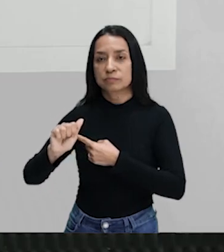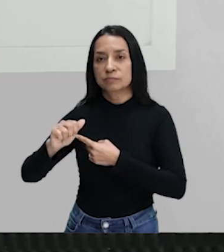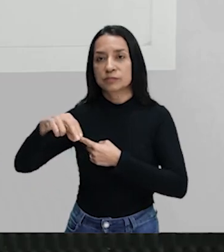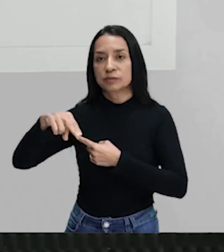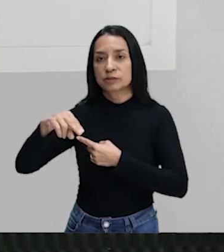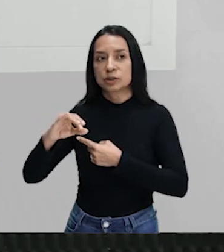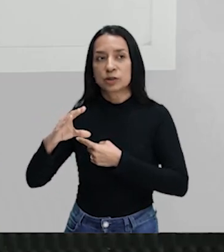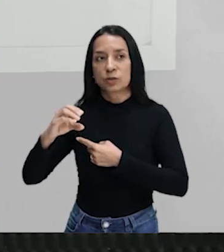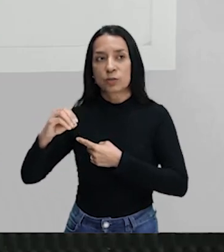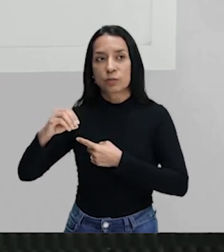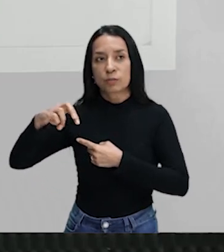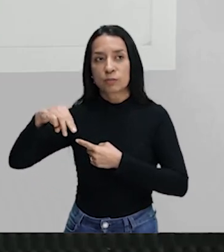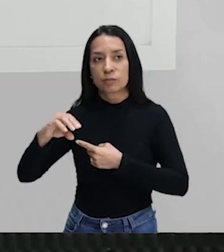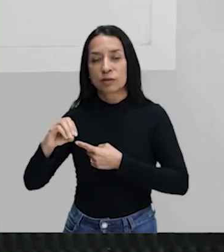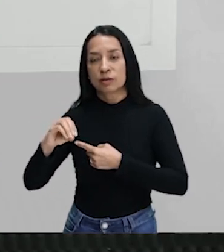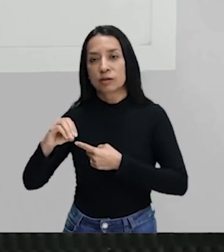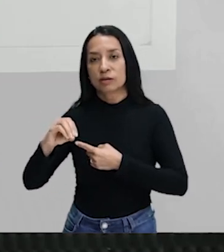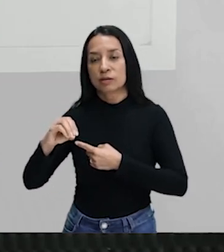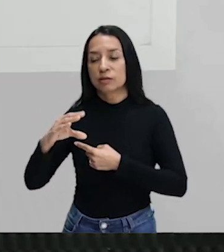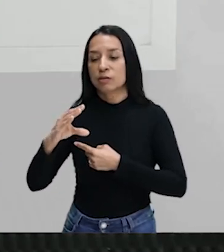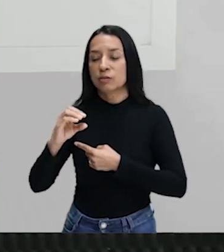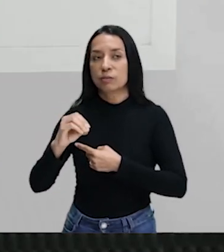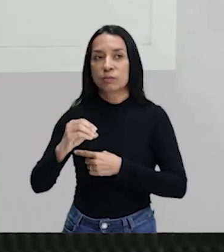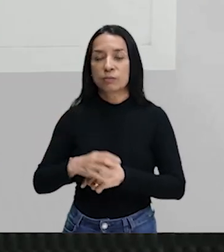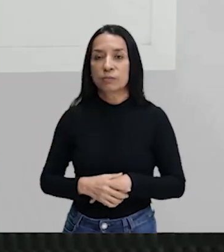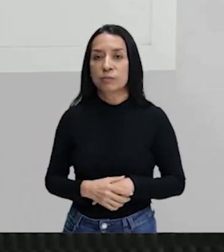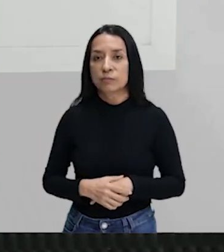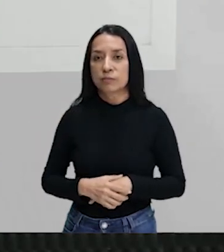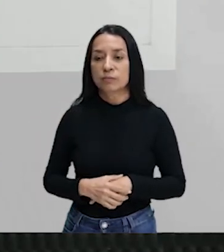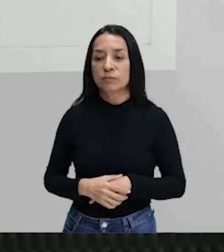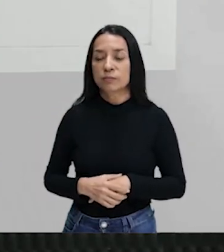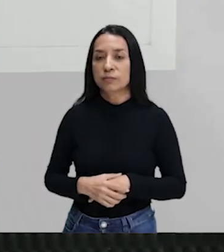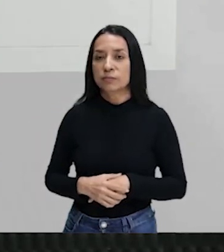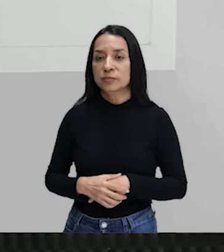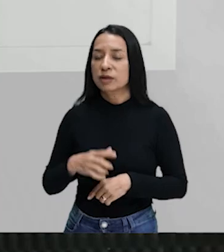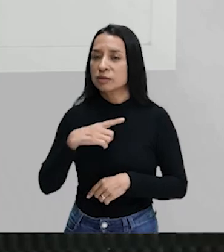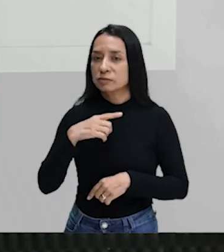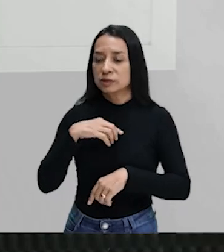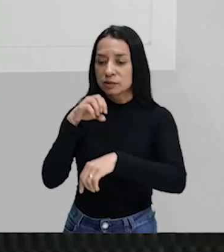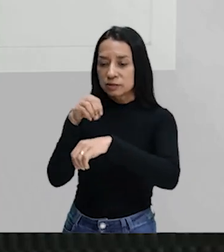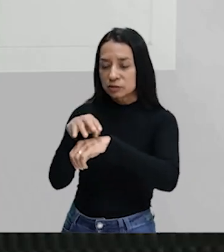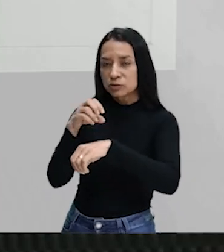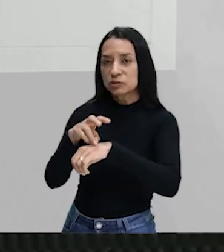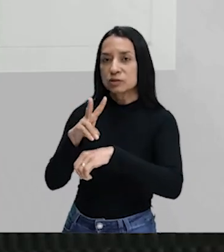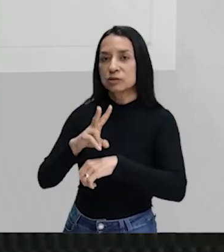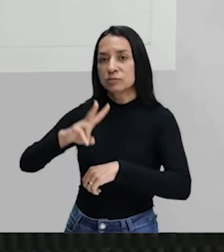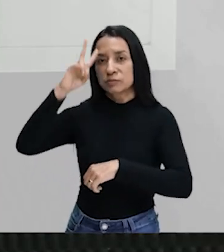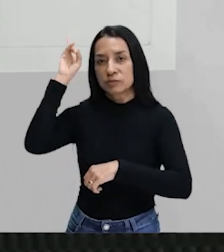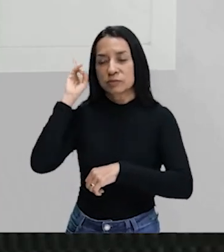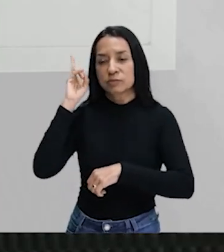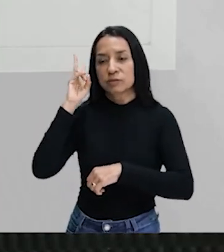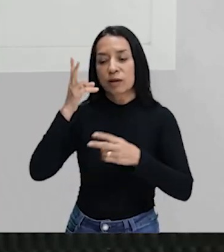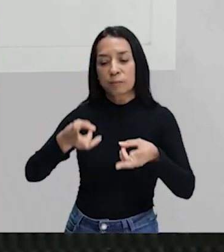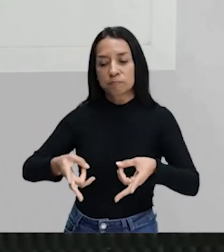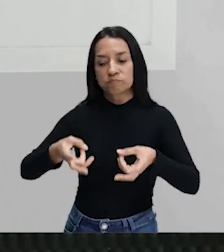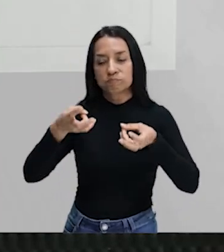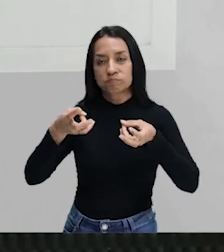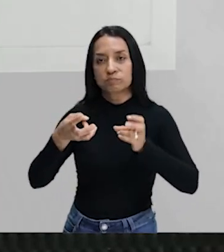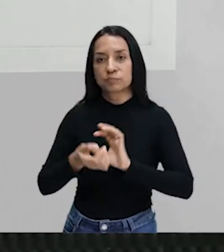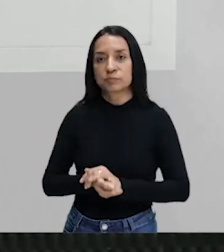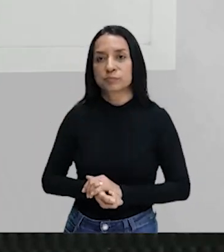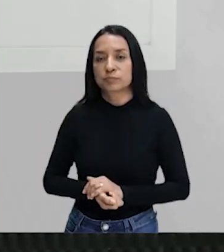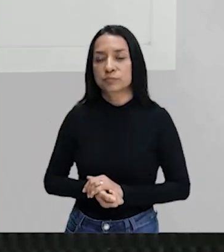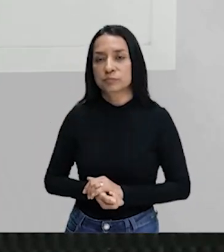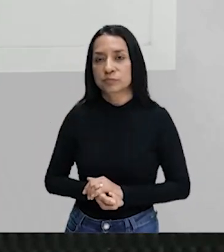Então, olha só. Na obra Ética Nicômaco, aí aqui vem aquelas dicas para o vestibular, você vai ter que ficar bem atento, olha só.